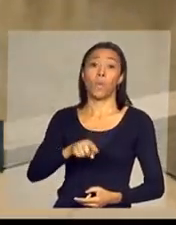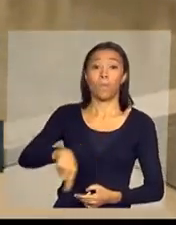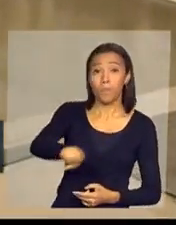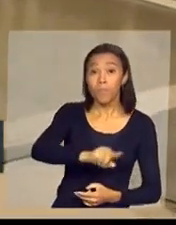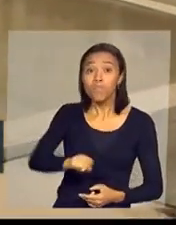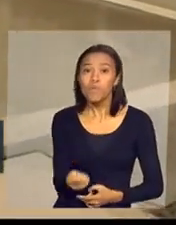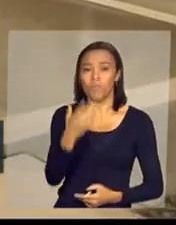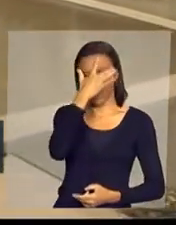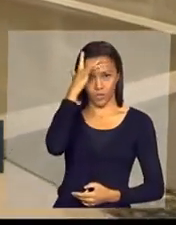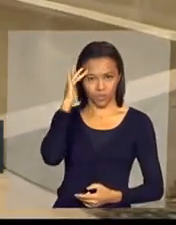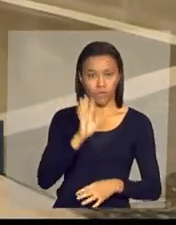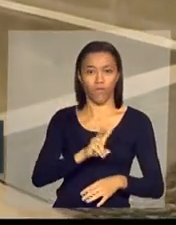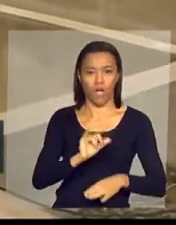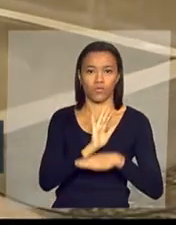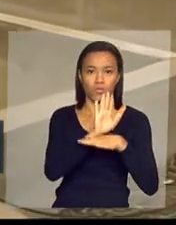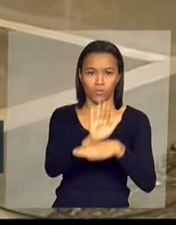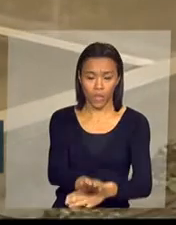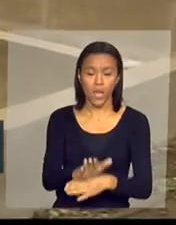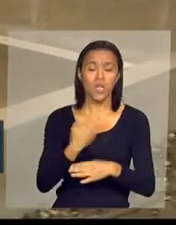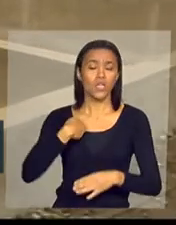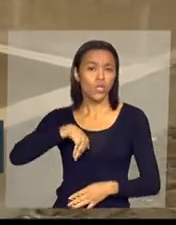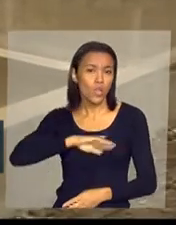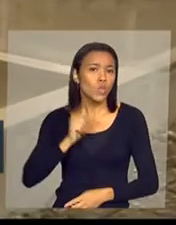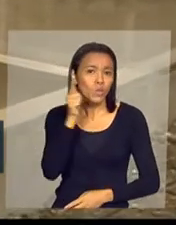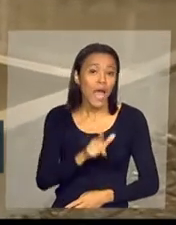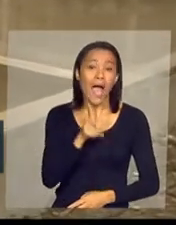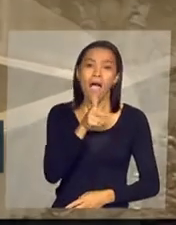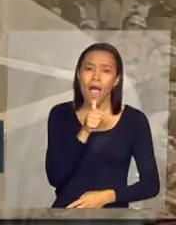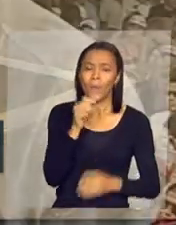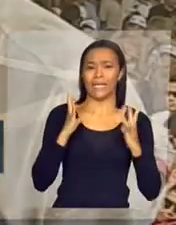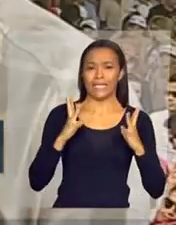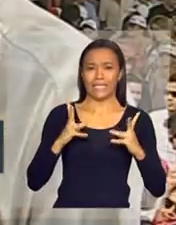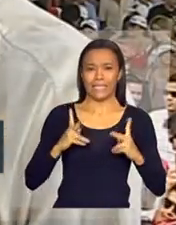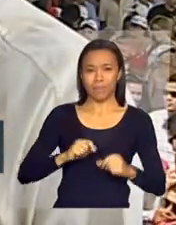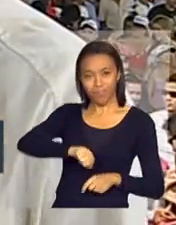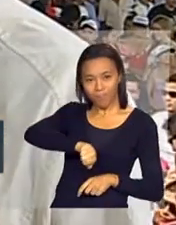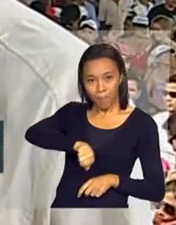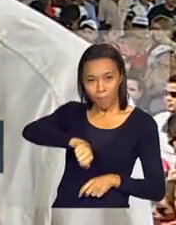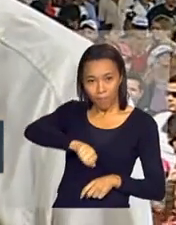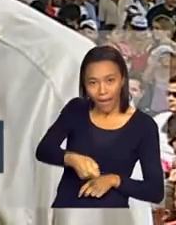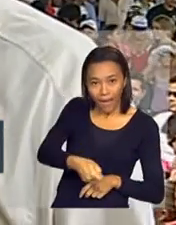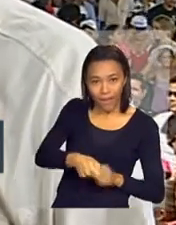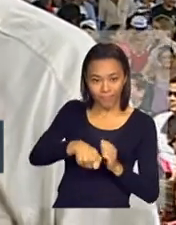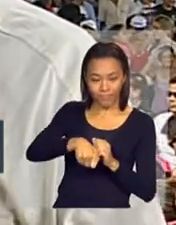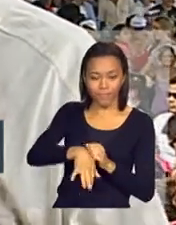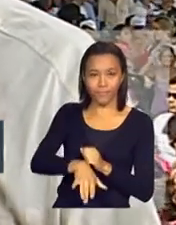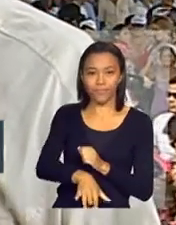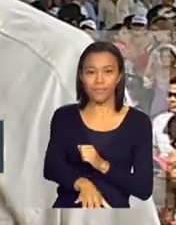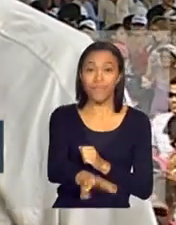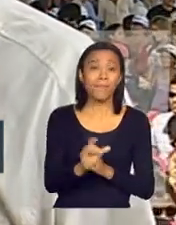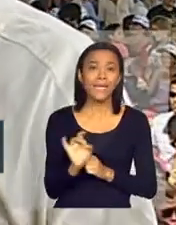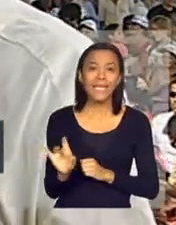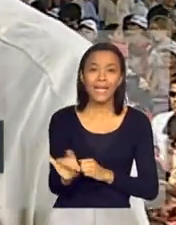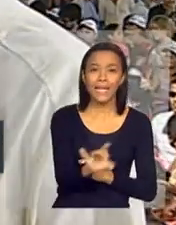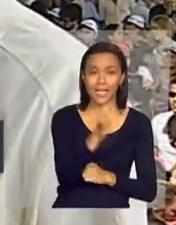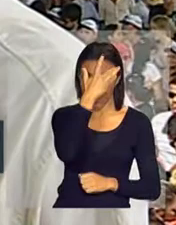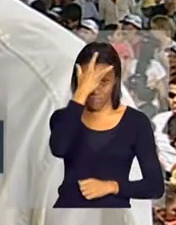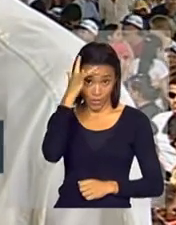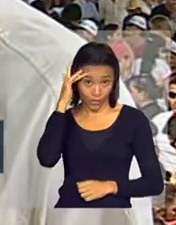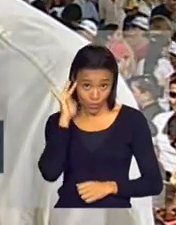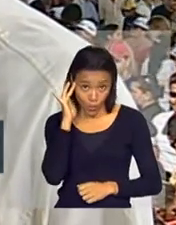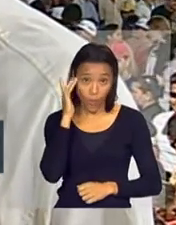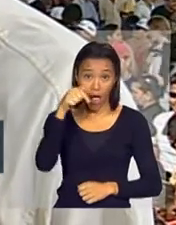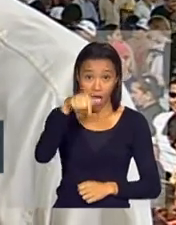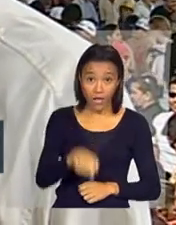modo a nós termos a possibilidade de colocar água tratada na torneira da casa das pessoas, para que cada cidadão e